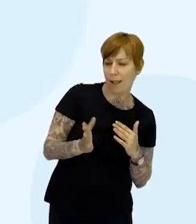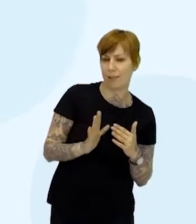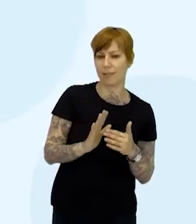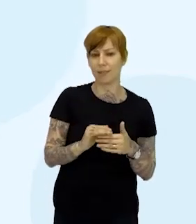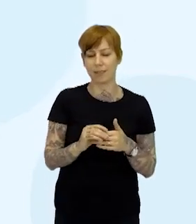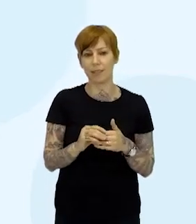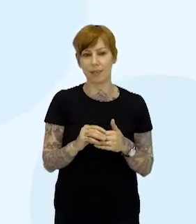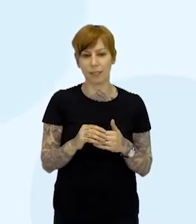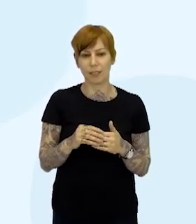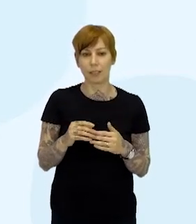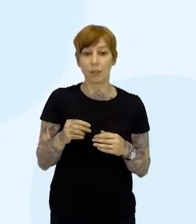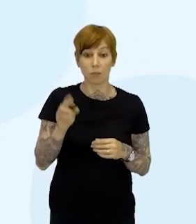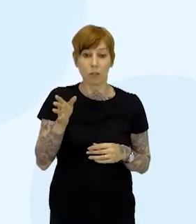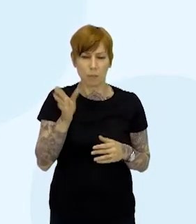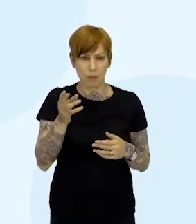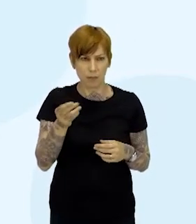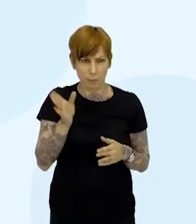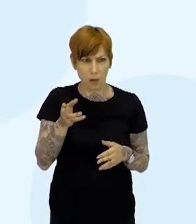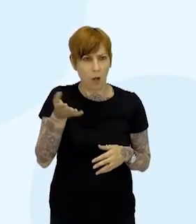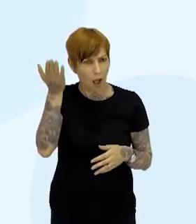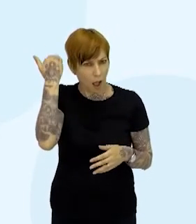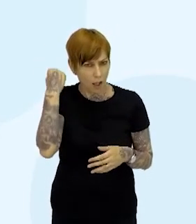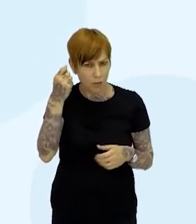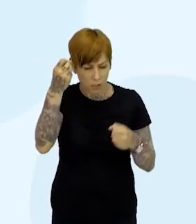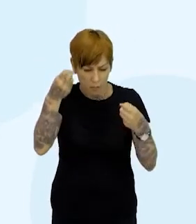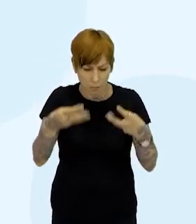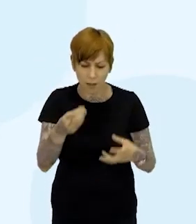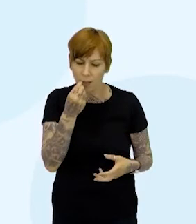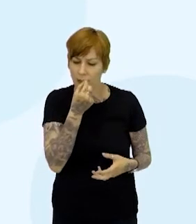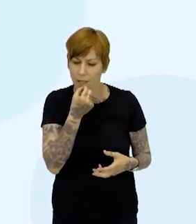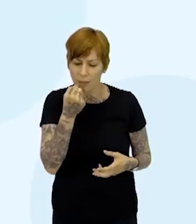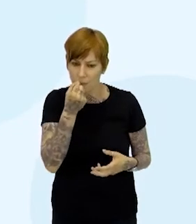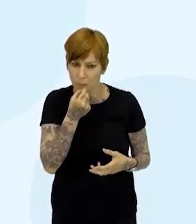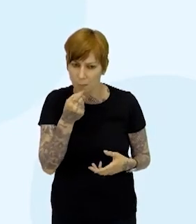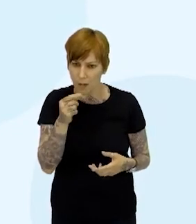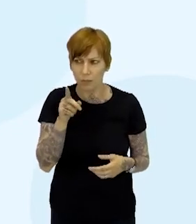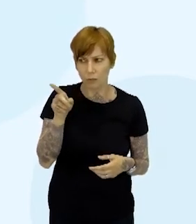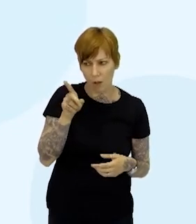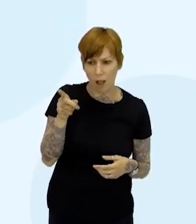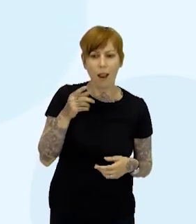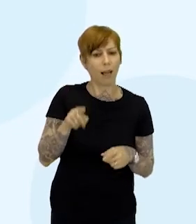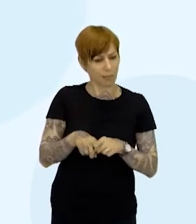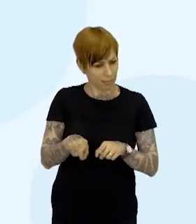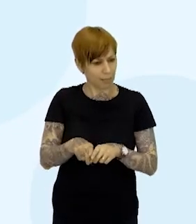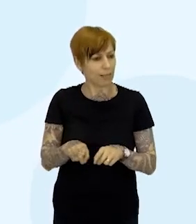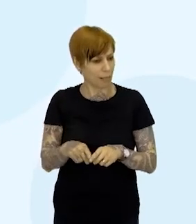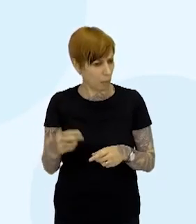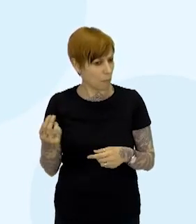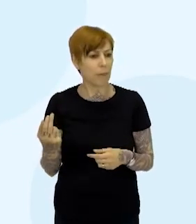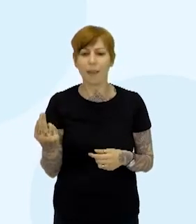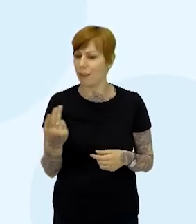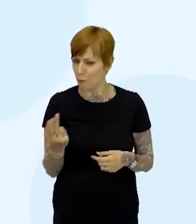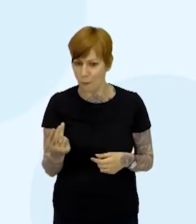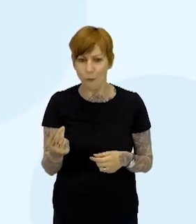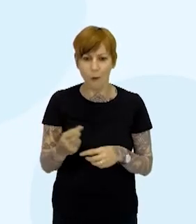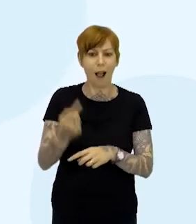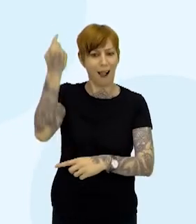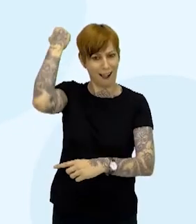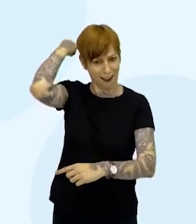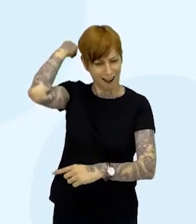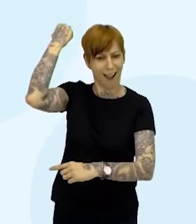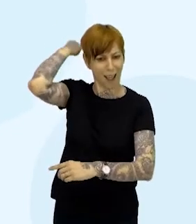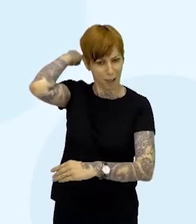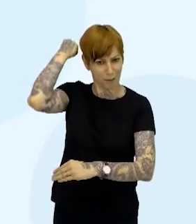vocês viram, eu falei do batom, mas a Jennifer também passou pela história do batom. Outras professoras colocaram que realmente o batom era